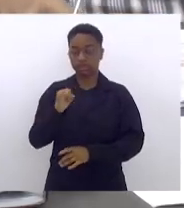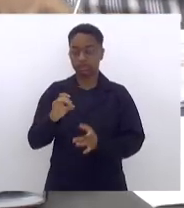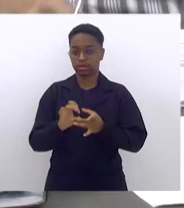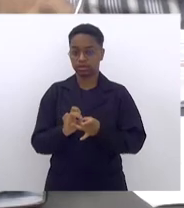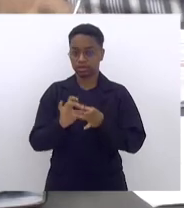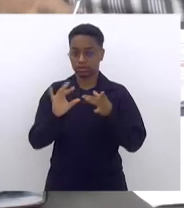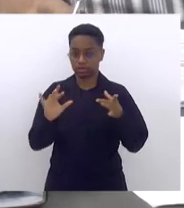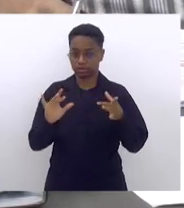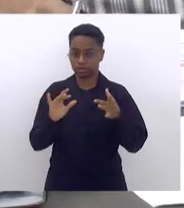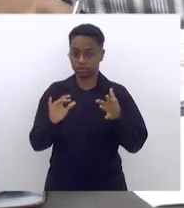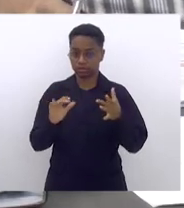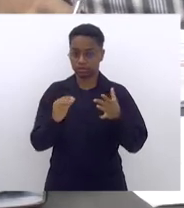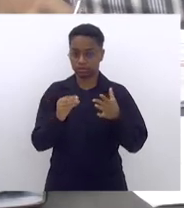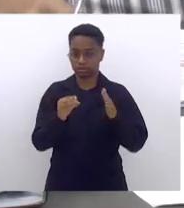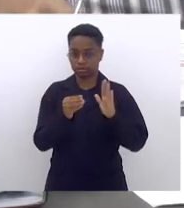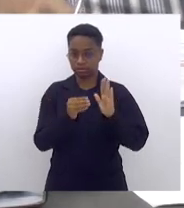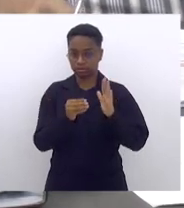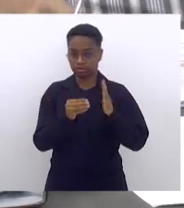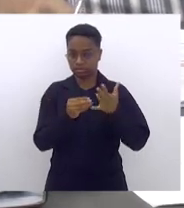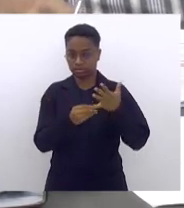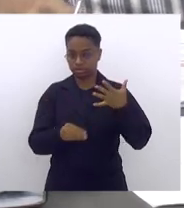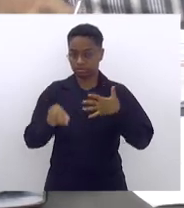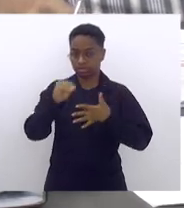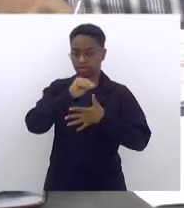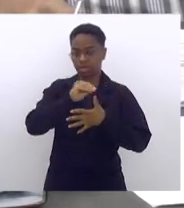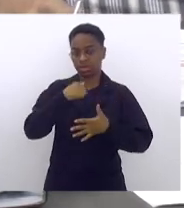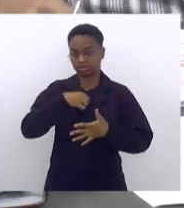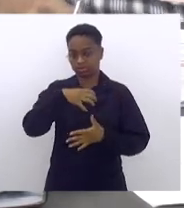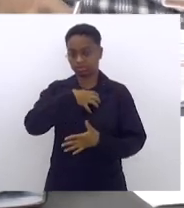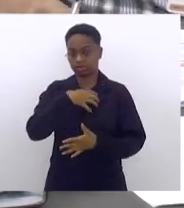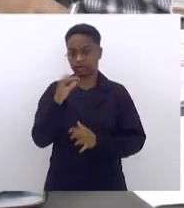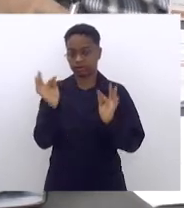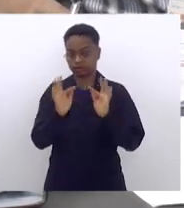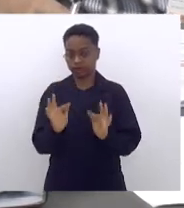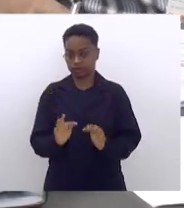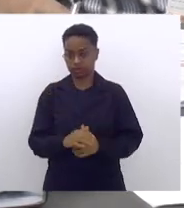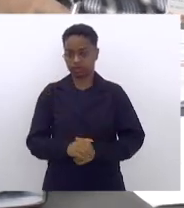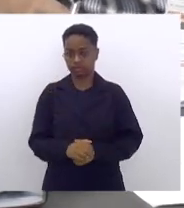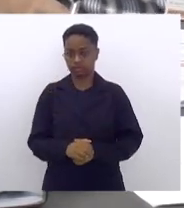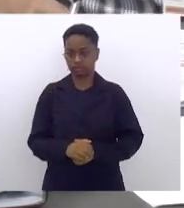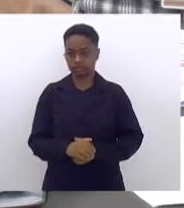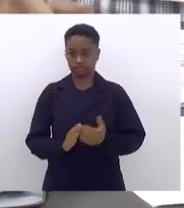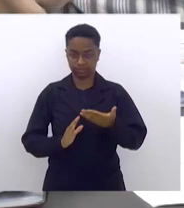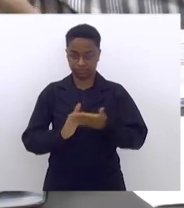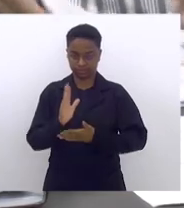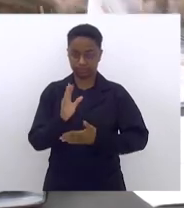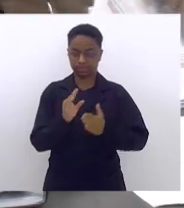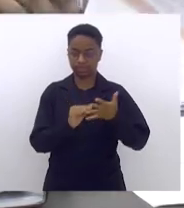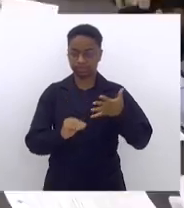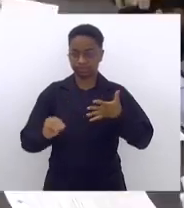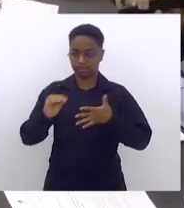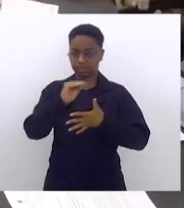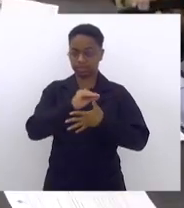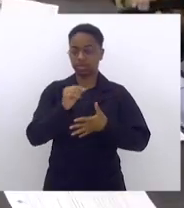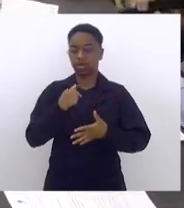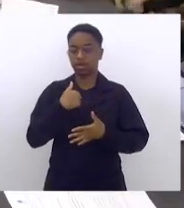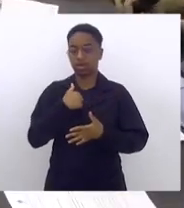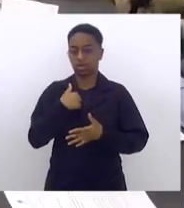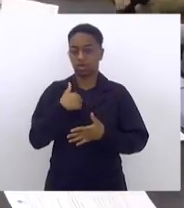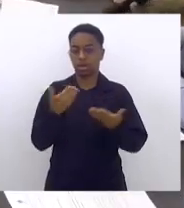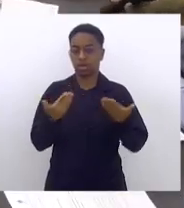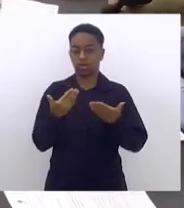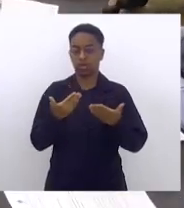concedesse a inversão, eu ficaria ainda mais feliz. Então, deferida a inversão, vou chamar a pedido do deputado Carlos